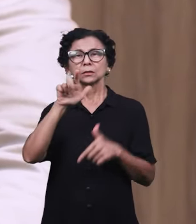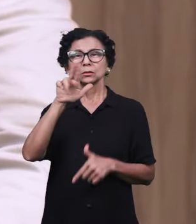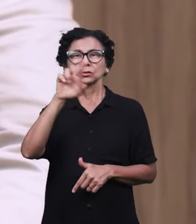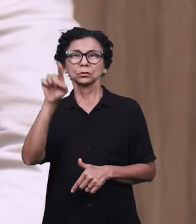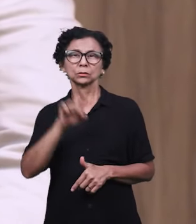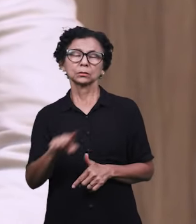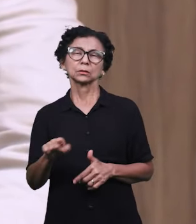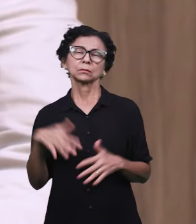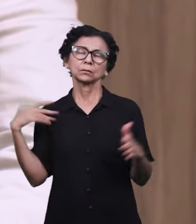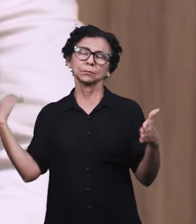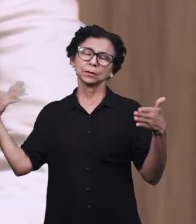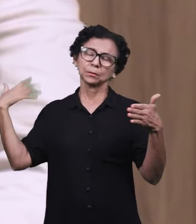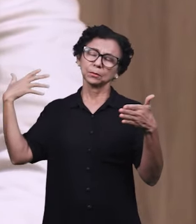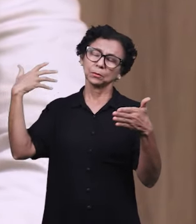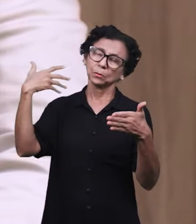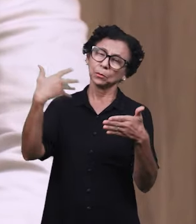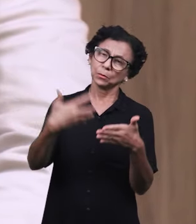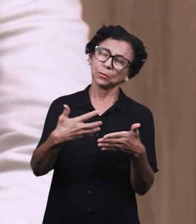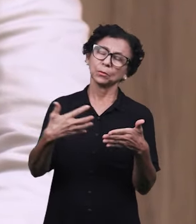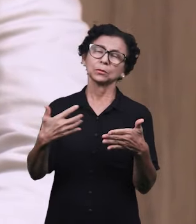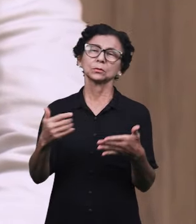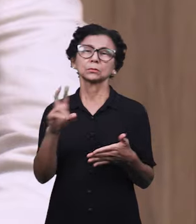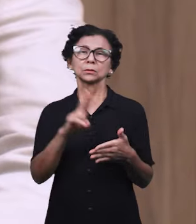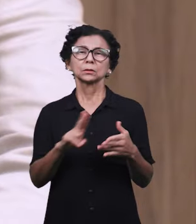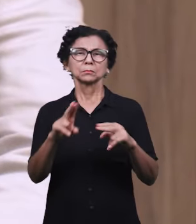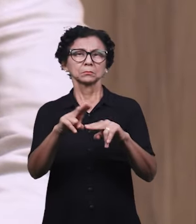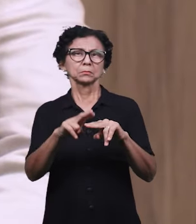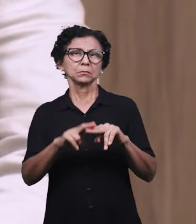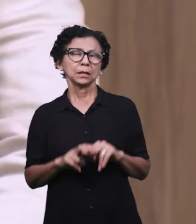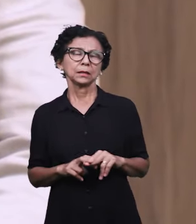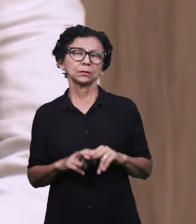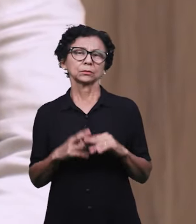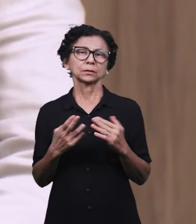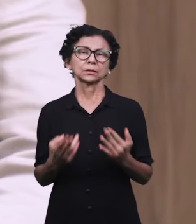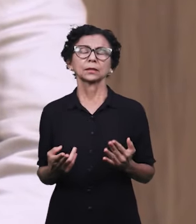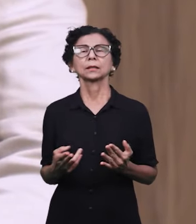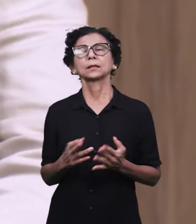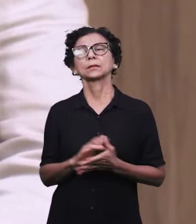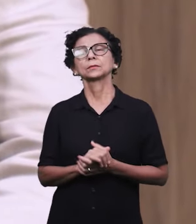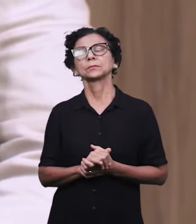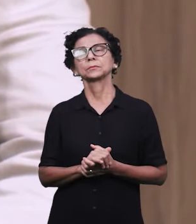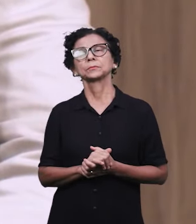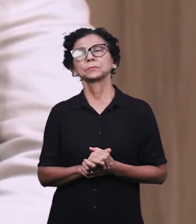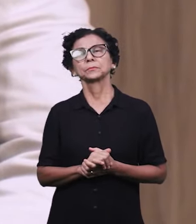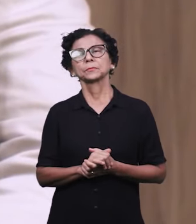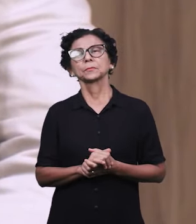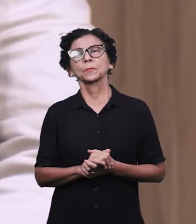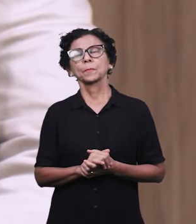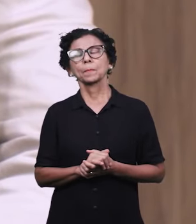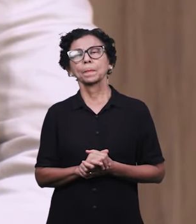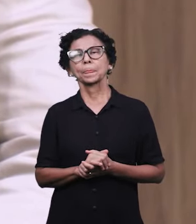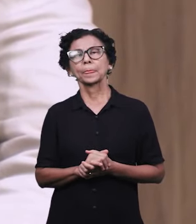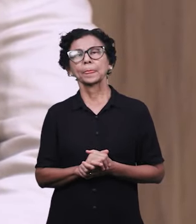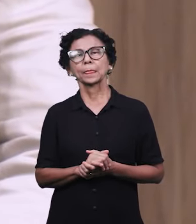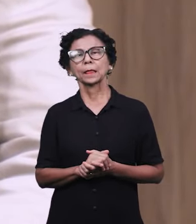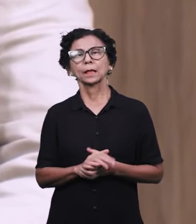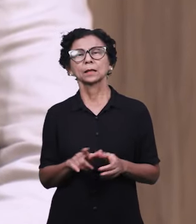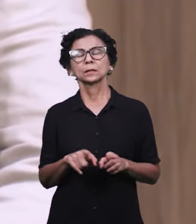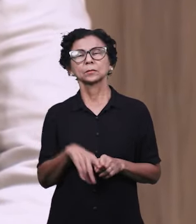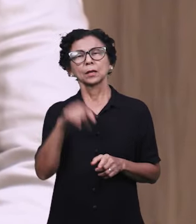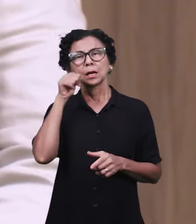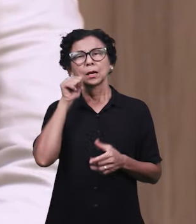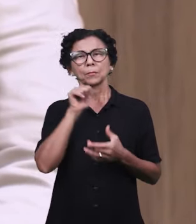com ela. A minha família também, a minha esposa, ela é nascida na obra, ela nasceu já na obra, os pais já